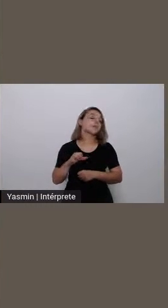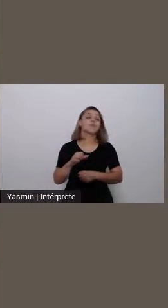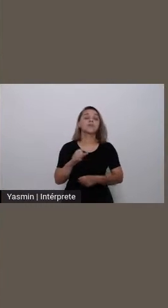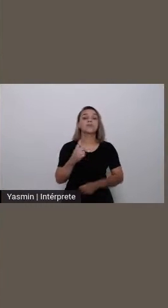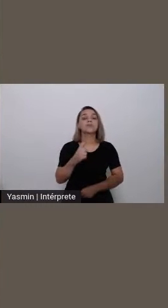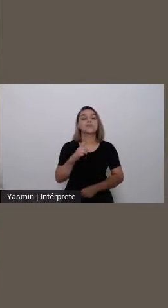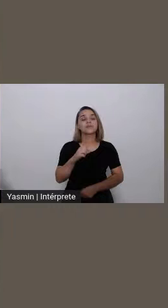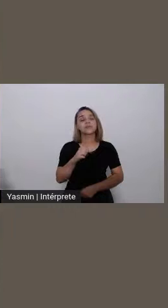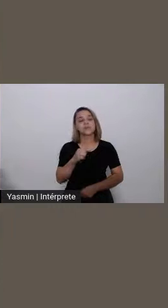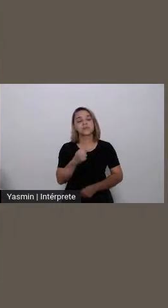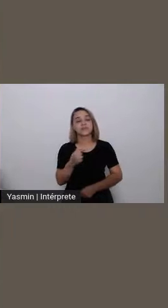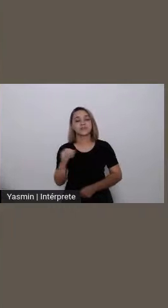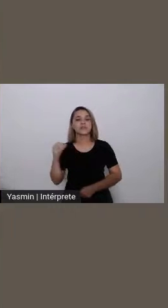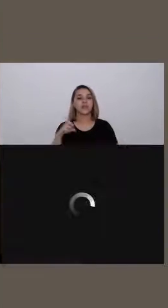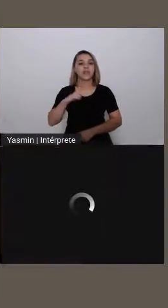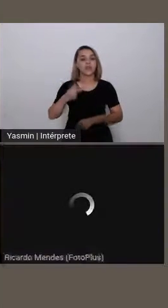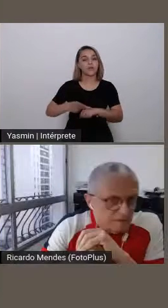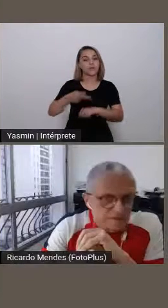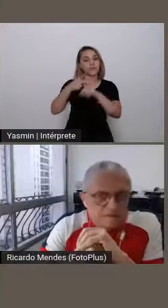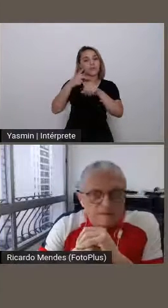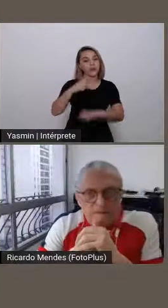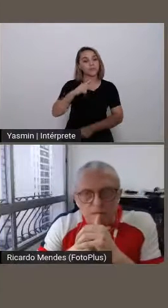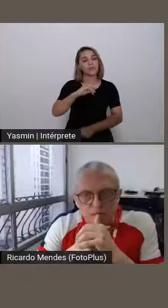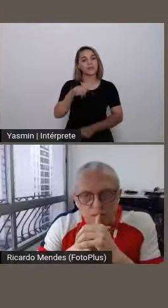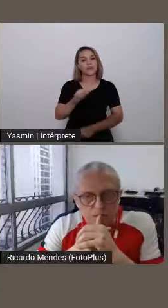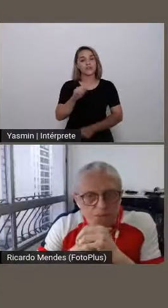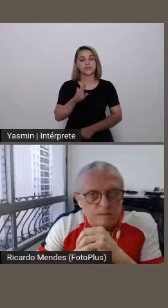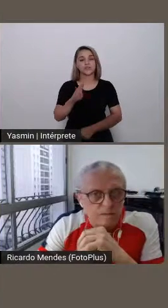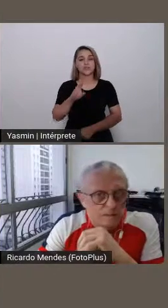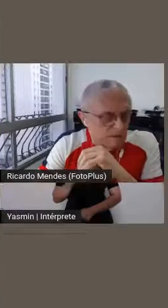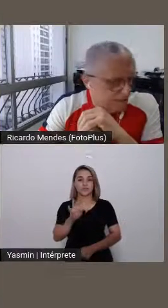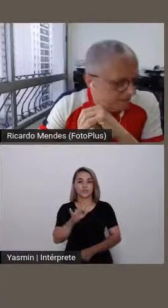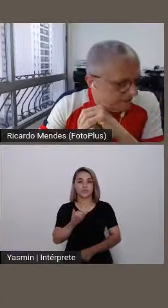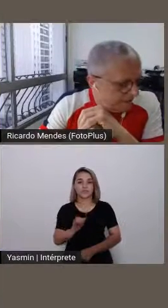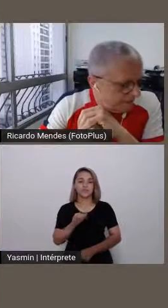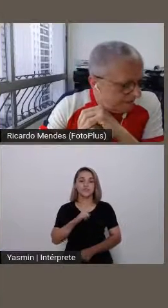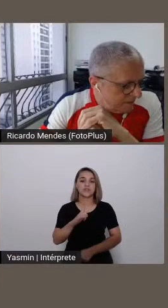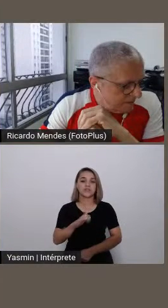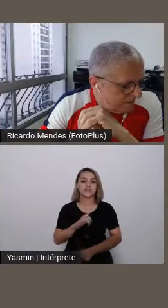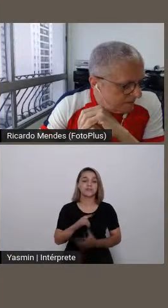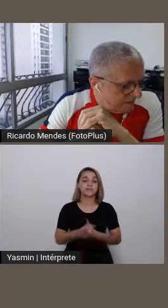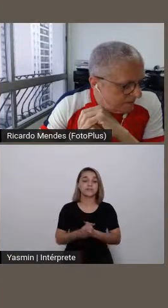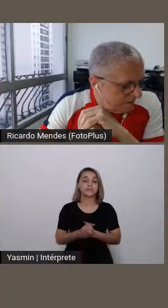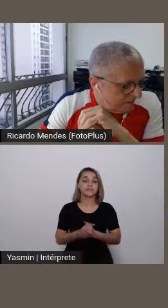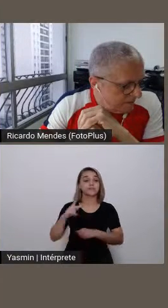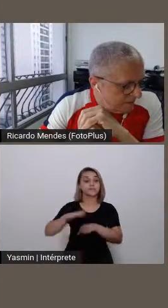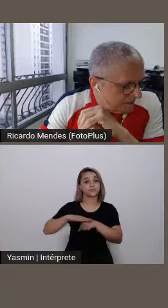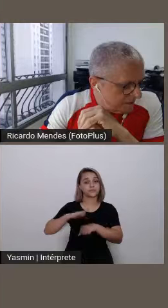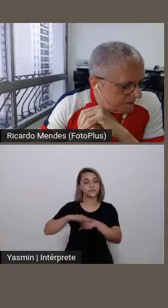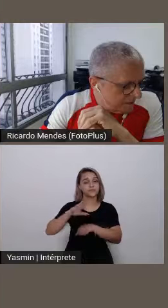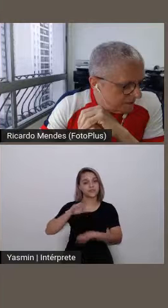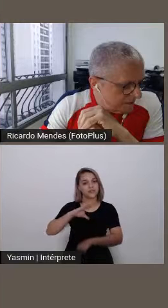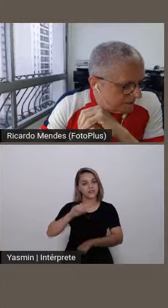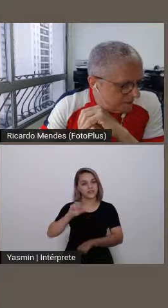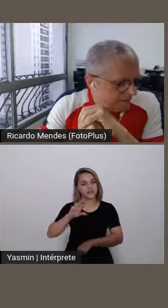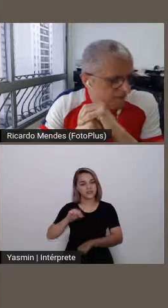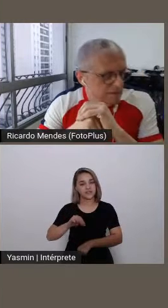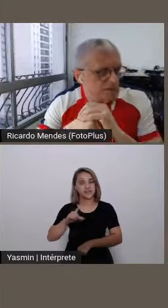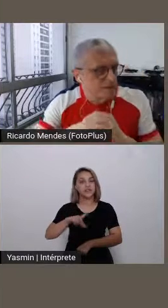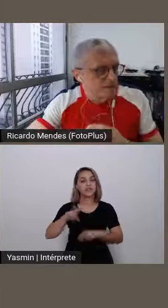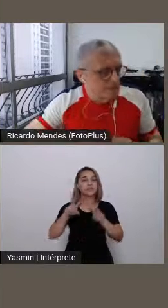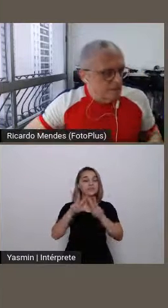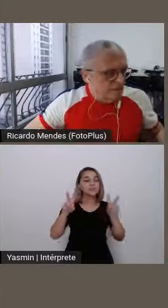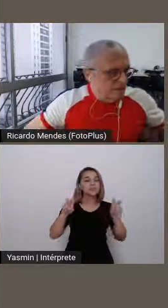Prêmio Jabuti. Ele vai mencionar também uma outra publicação aqui, muito importante, feita pelo Ricardo, sobre a história da fotografia